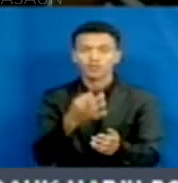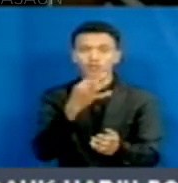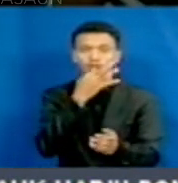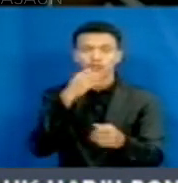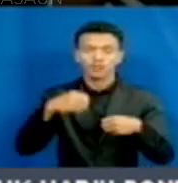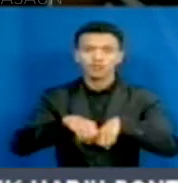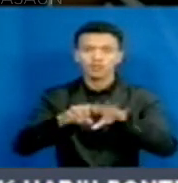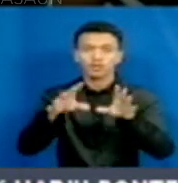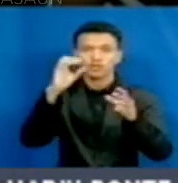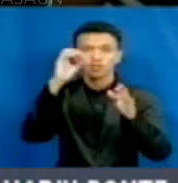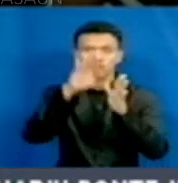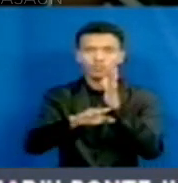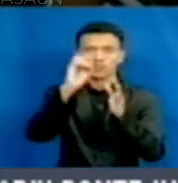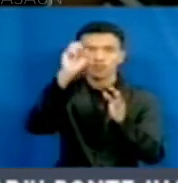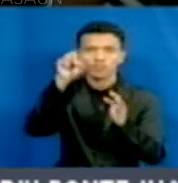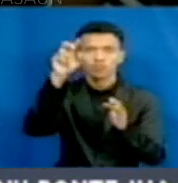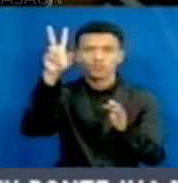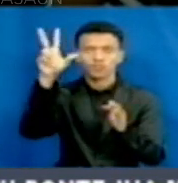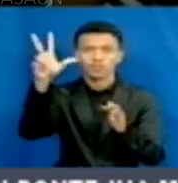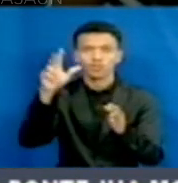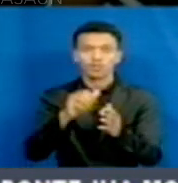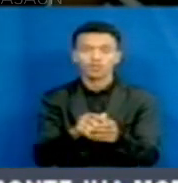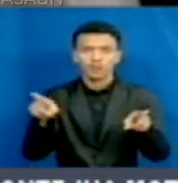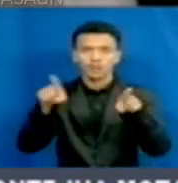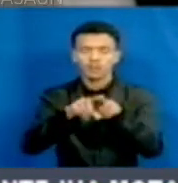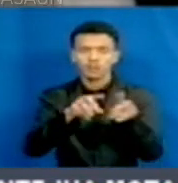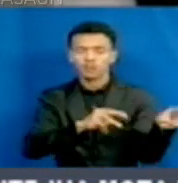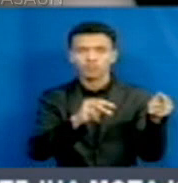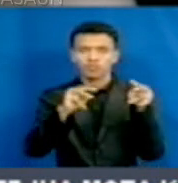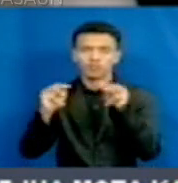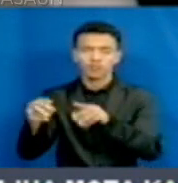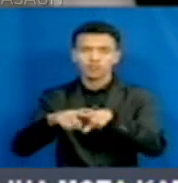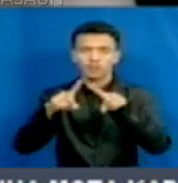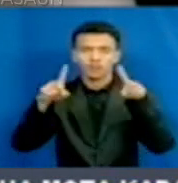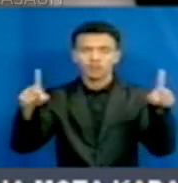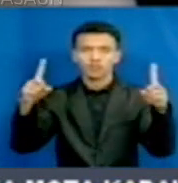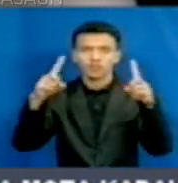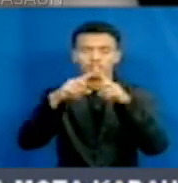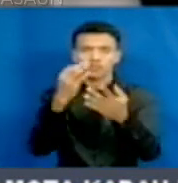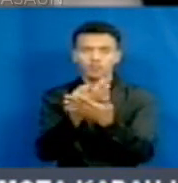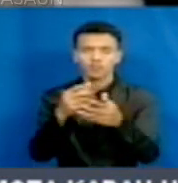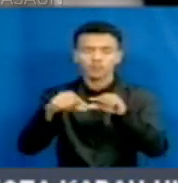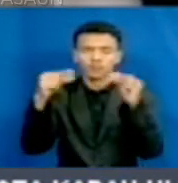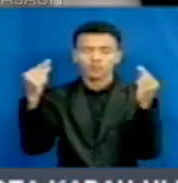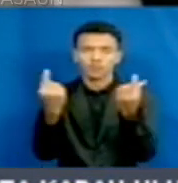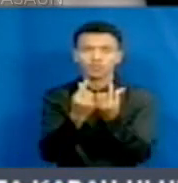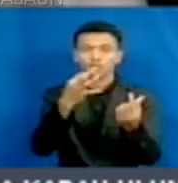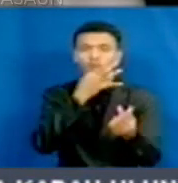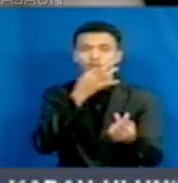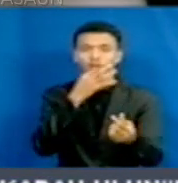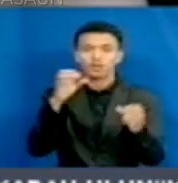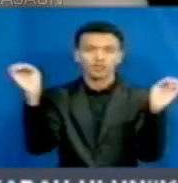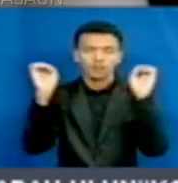cento 0.tolo, nesai hanesan mudança contrário ba inflação grupo hahan no bebidas